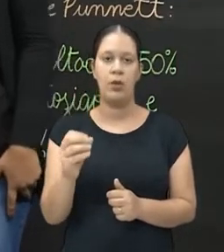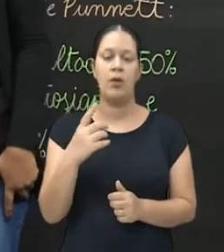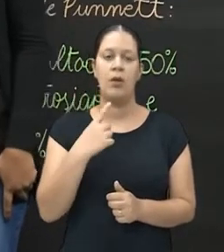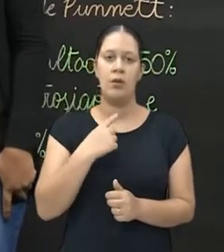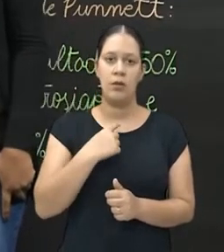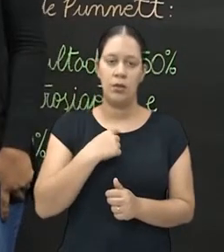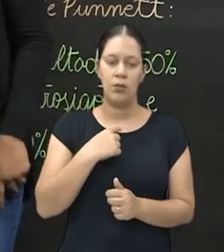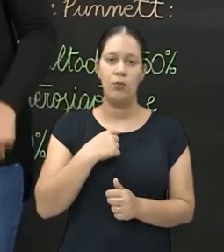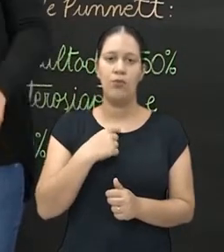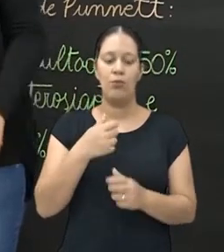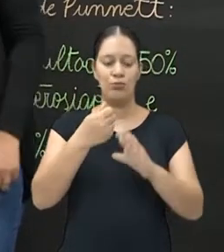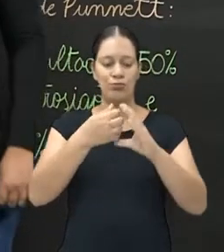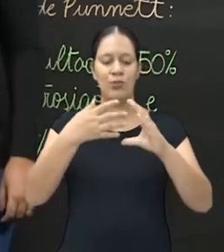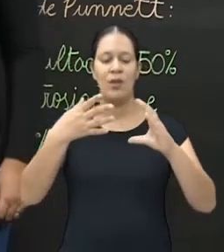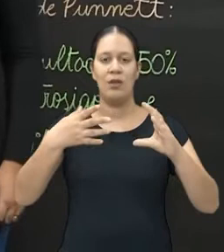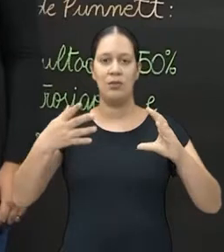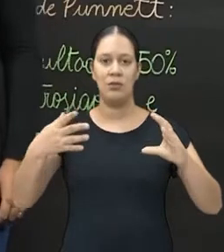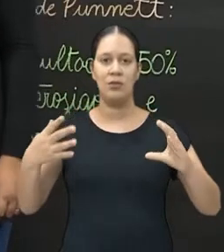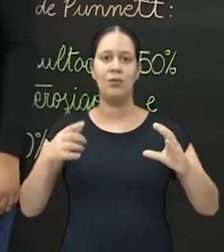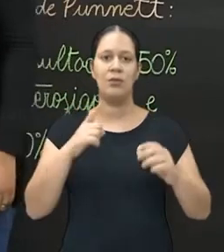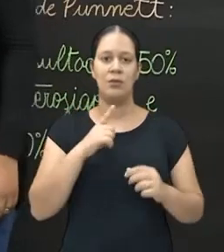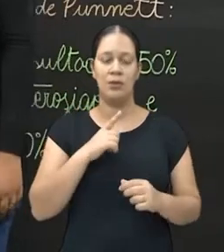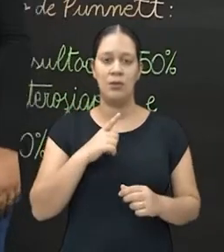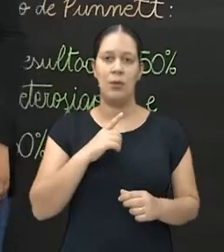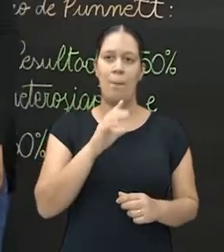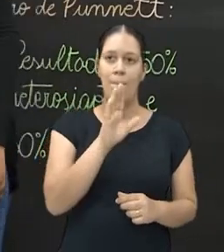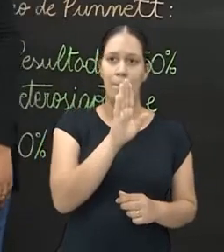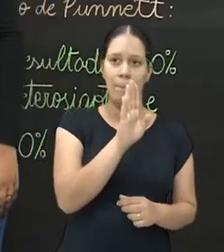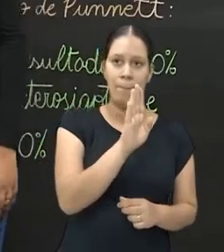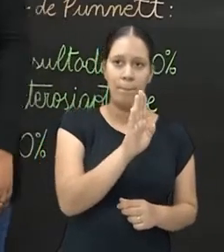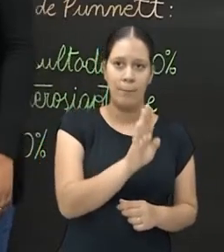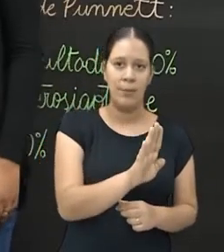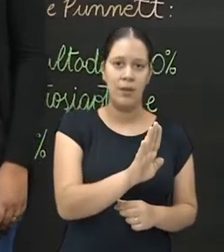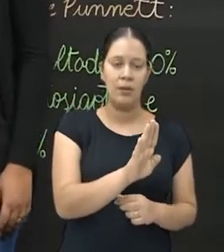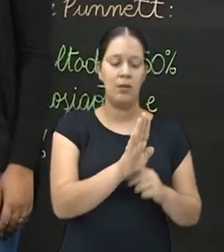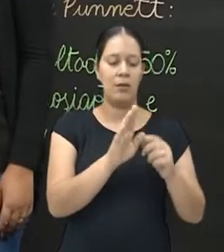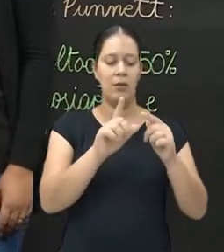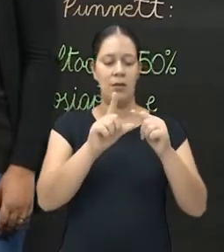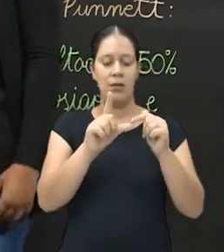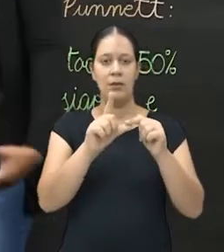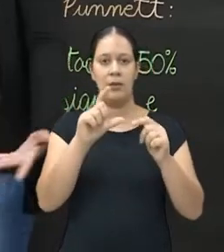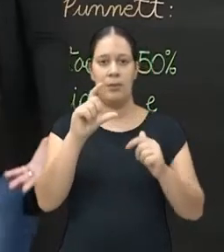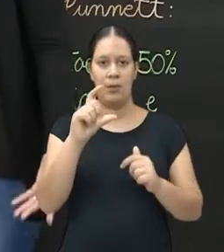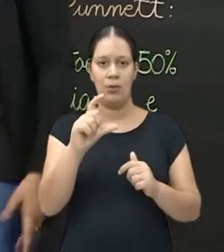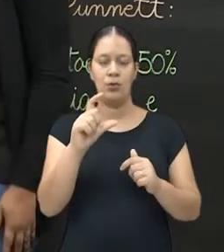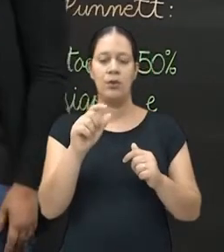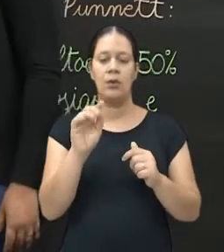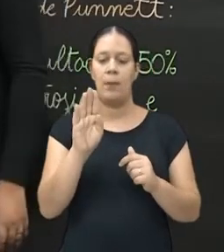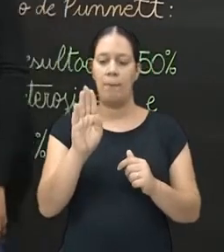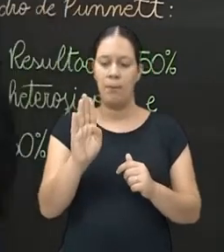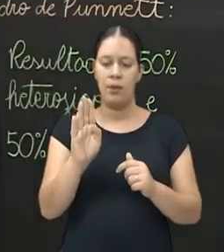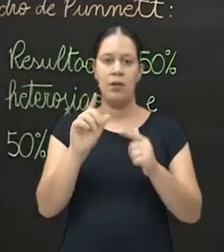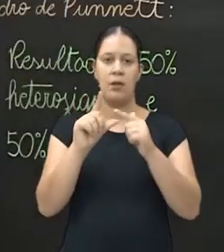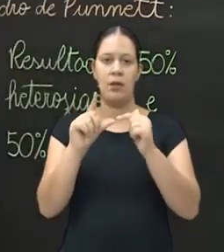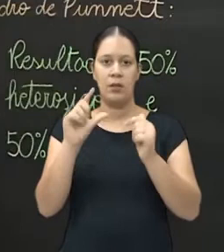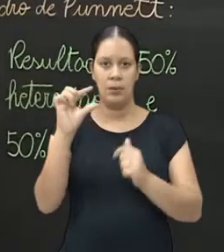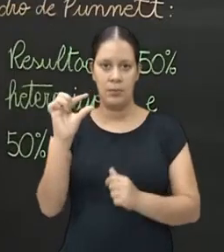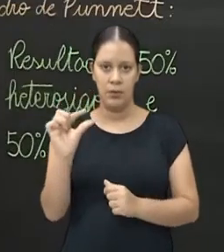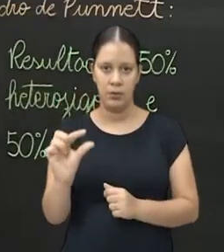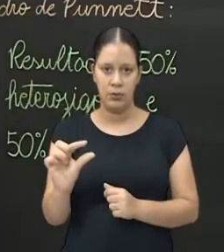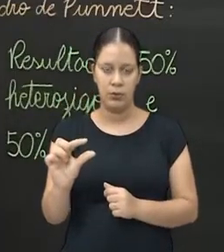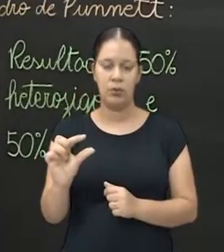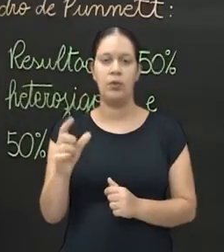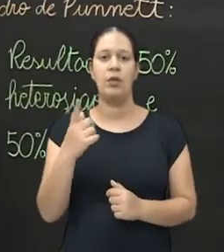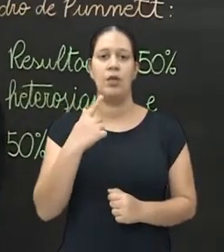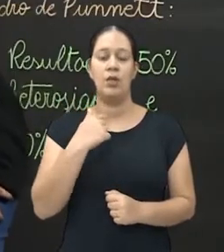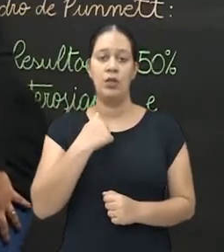vou expressar essa característica. Se eu tiver Bzinho com Bzinho, aí sim eu vou ter a característica. Porém, se eu tiver aqui